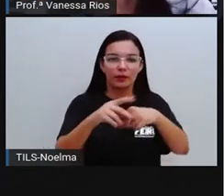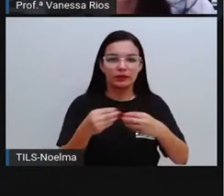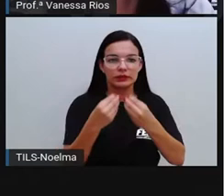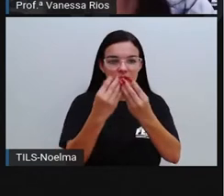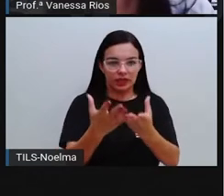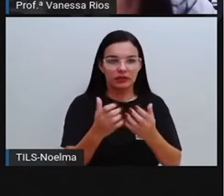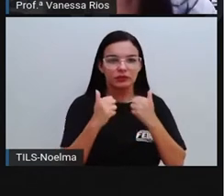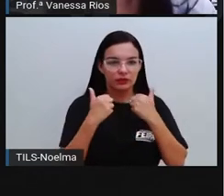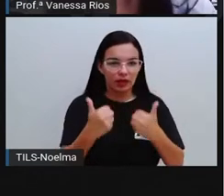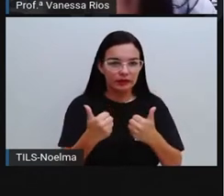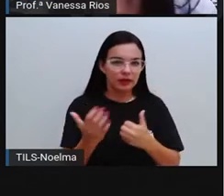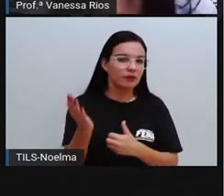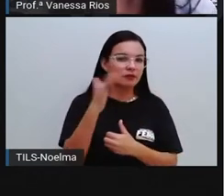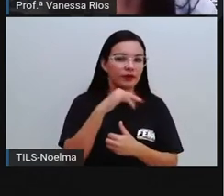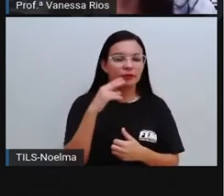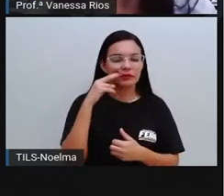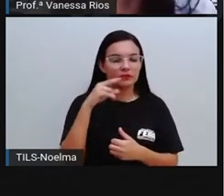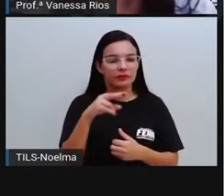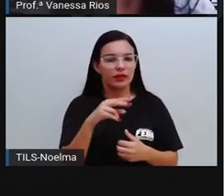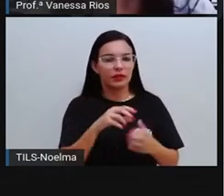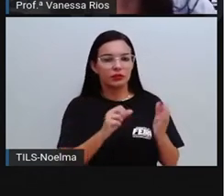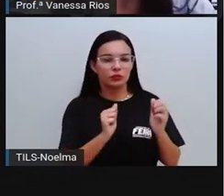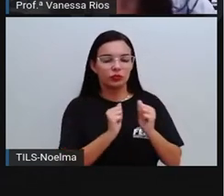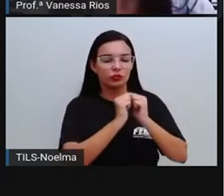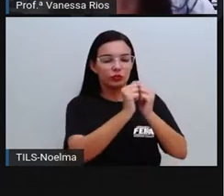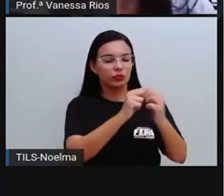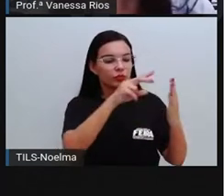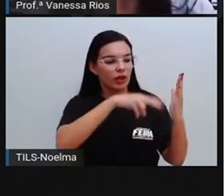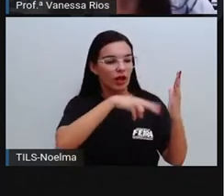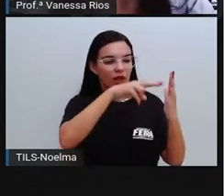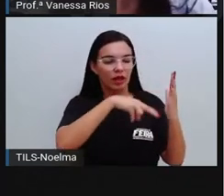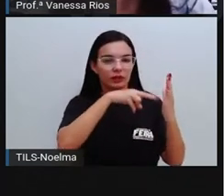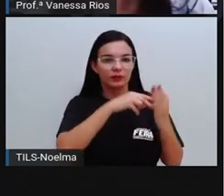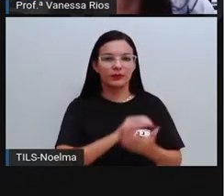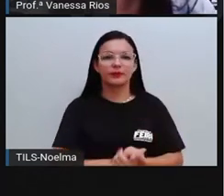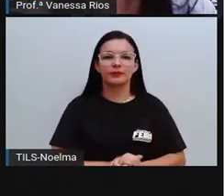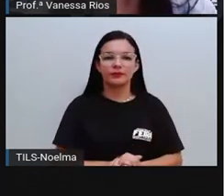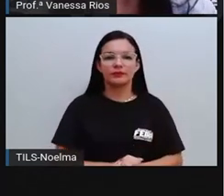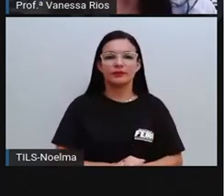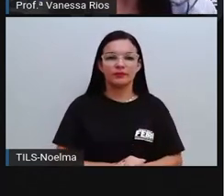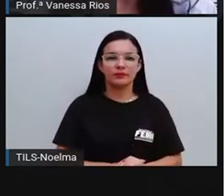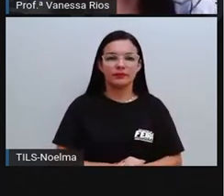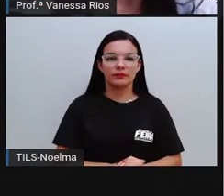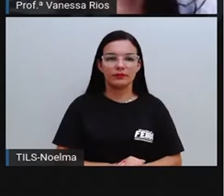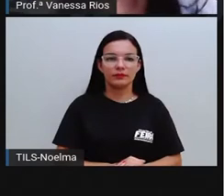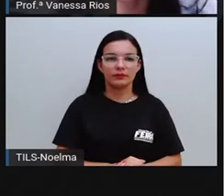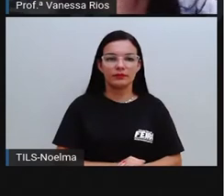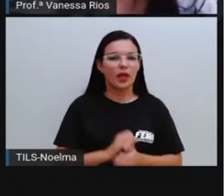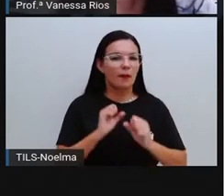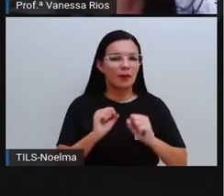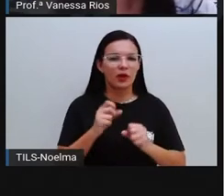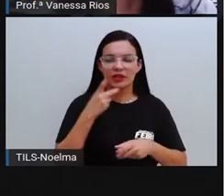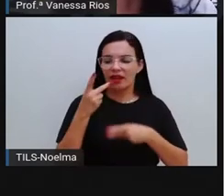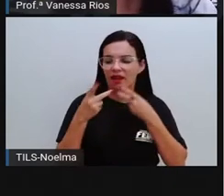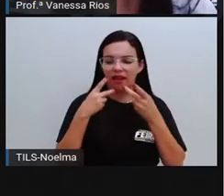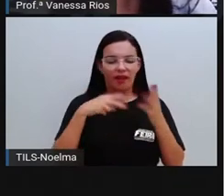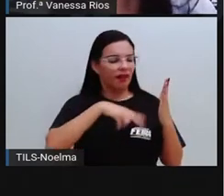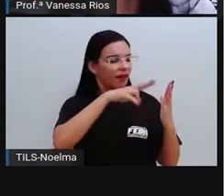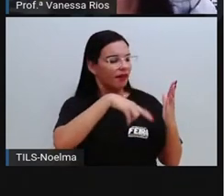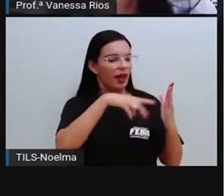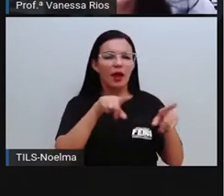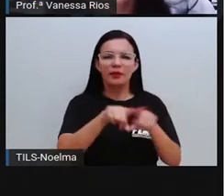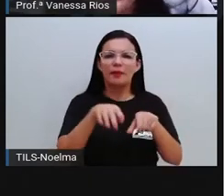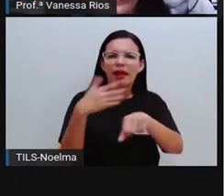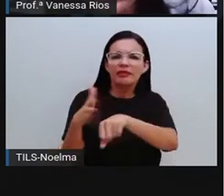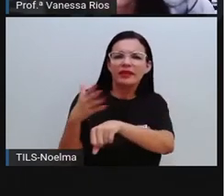gente, tá certo? Então vamos lá, acompanha a leitura aí junto com a Pró, tá bom? Podem ler aí em voz alta, aproveita para